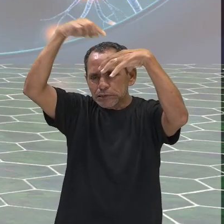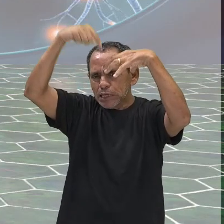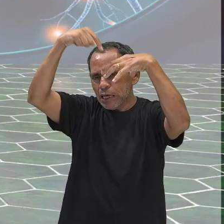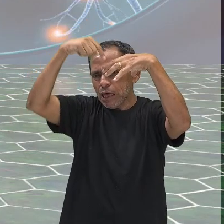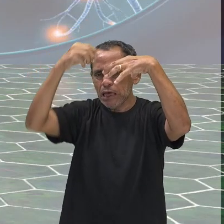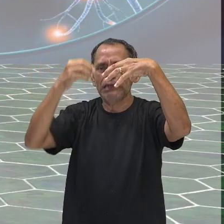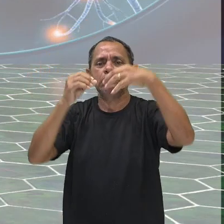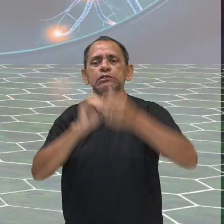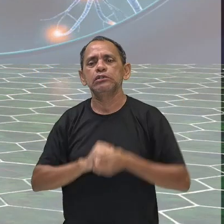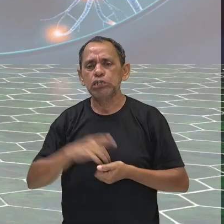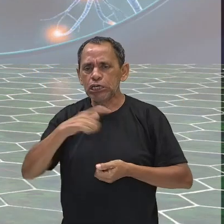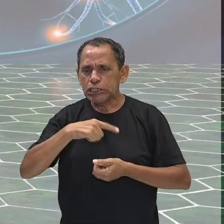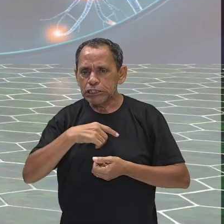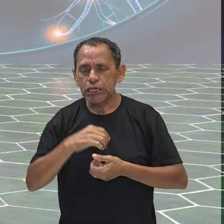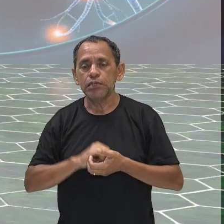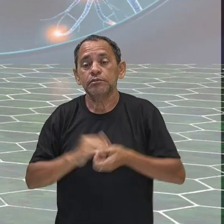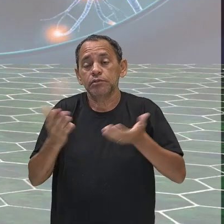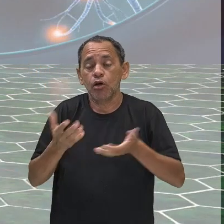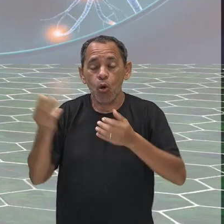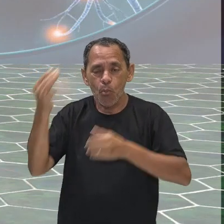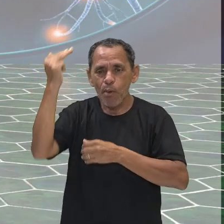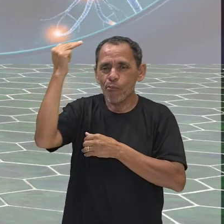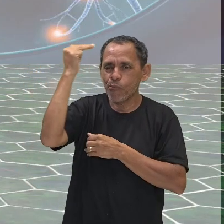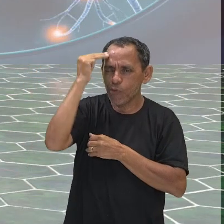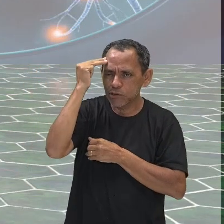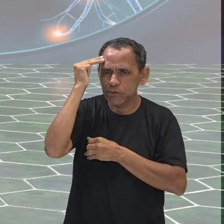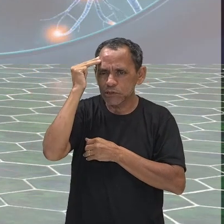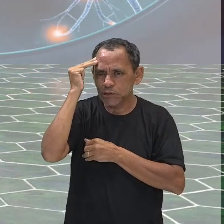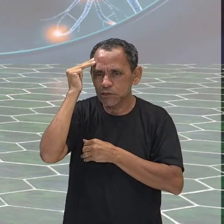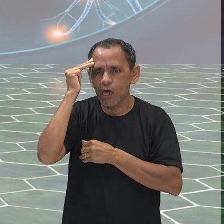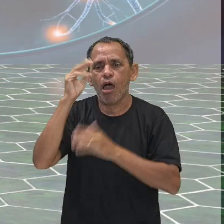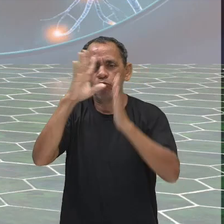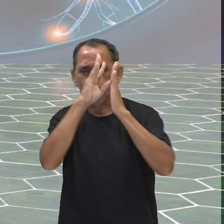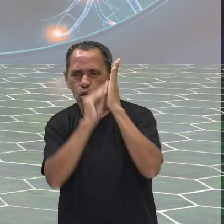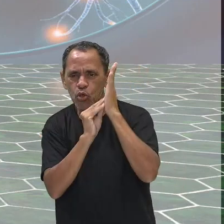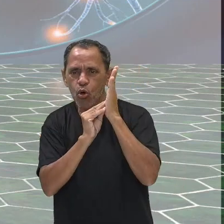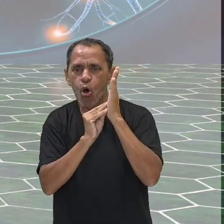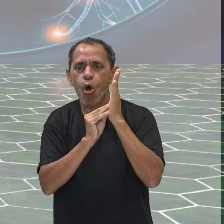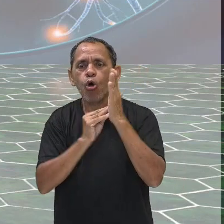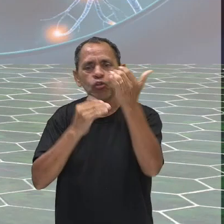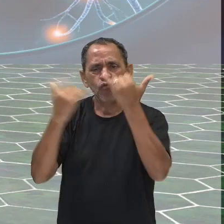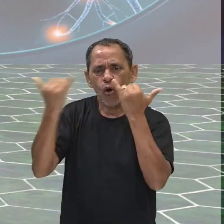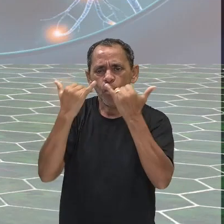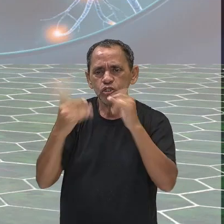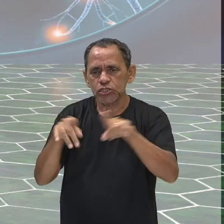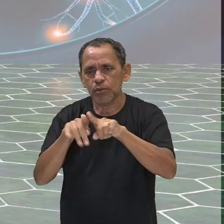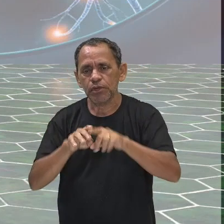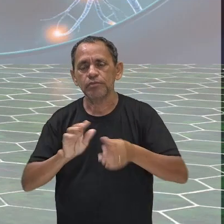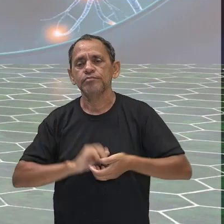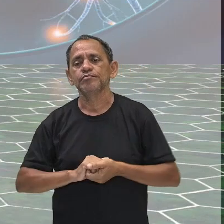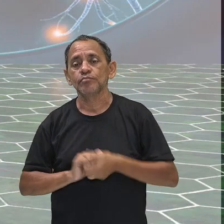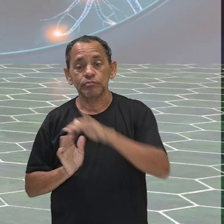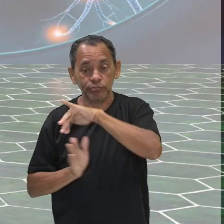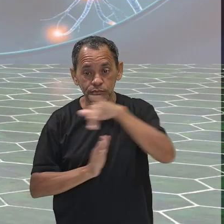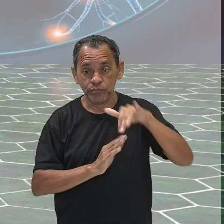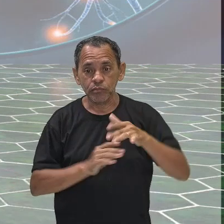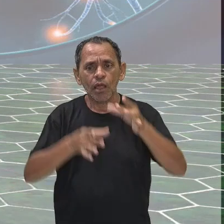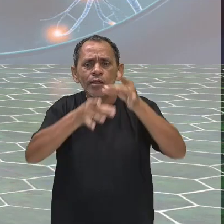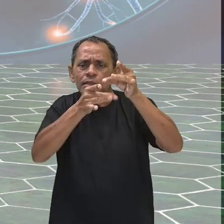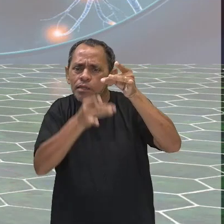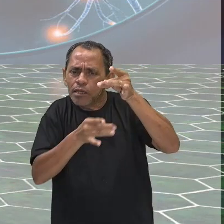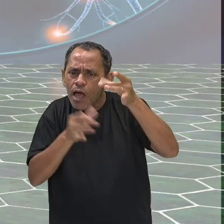nós podemos memorizar, fixar os conteúdos. Tá bom? Agora nós vamos detalhar um pouco mais